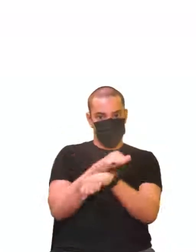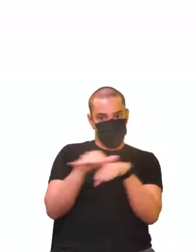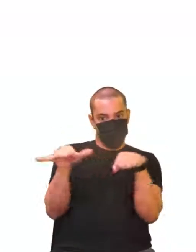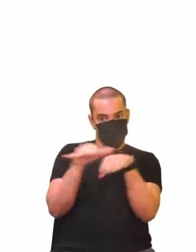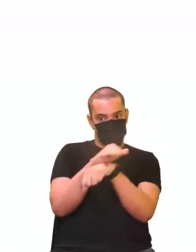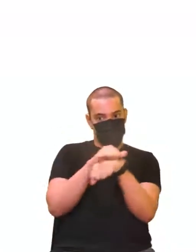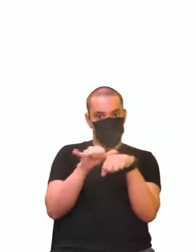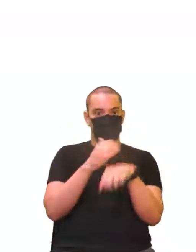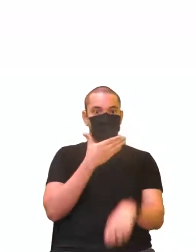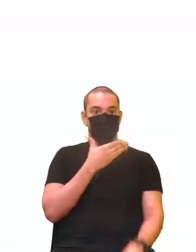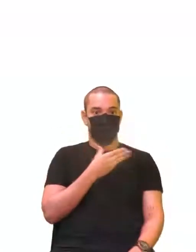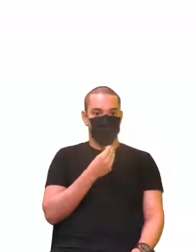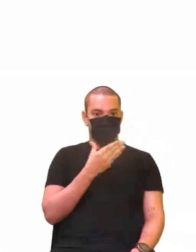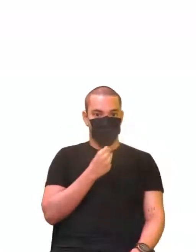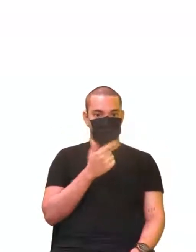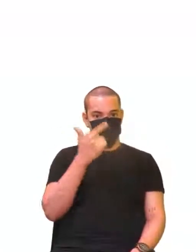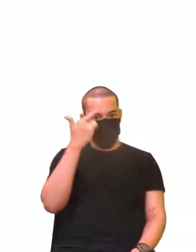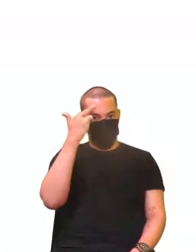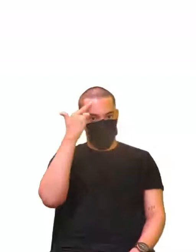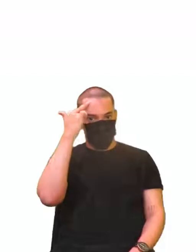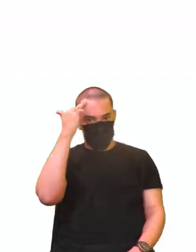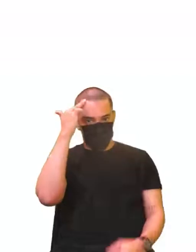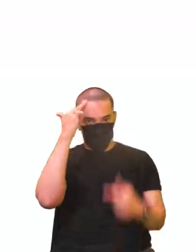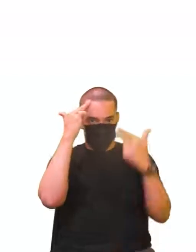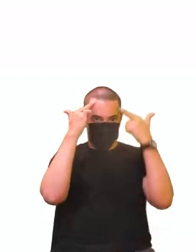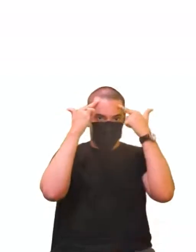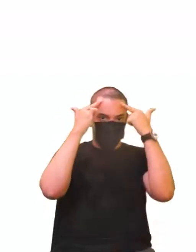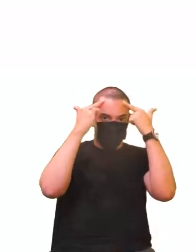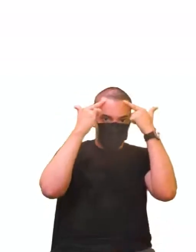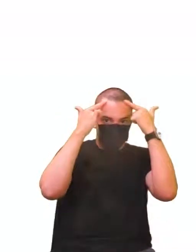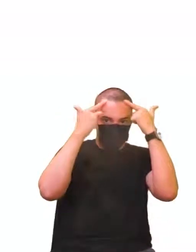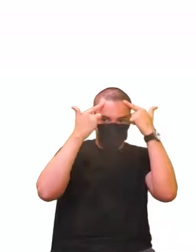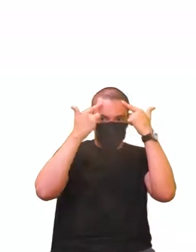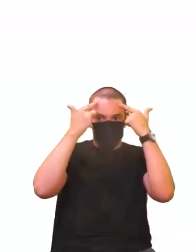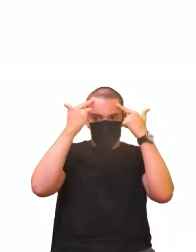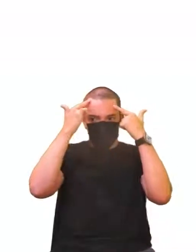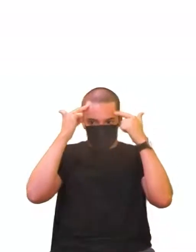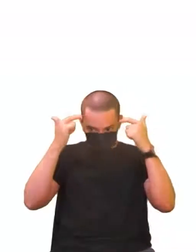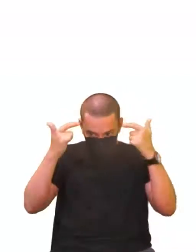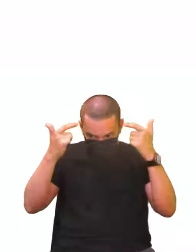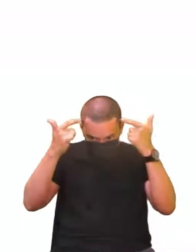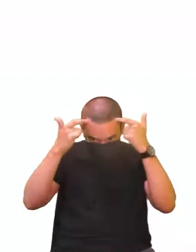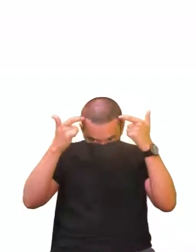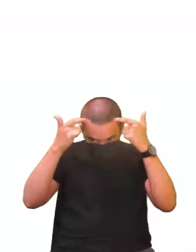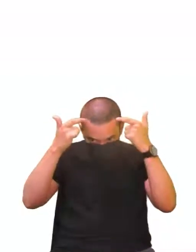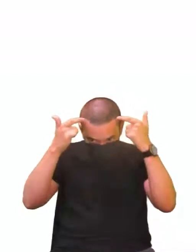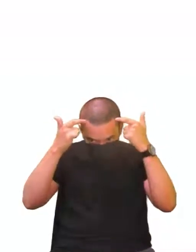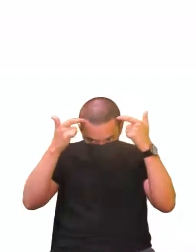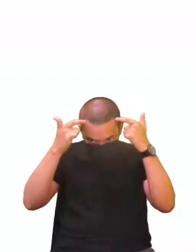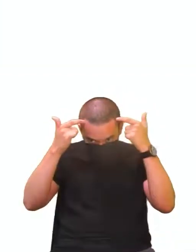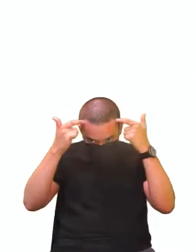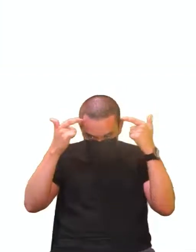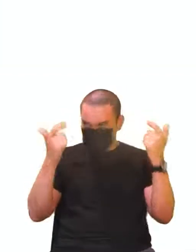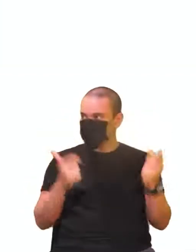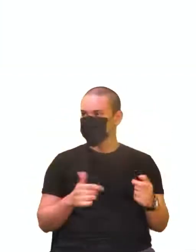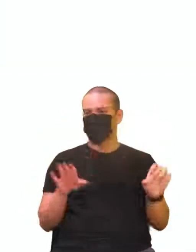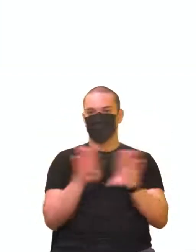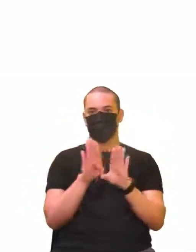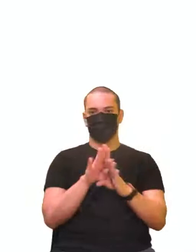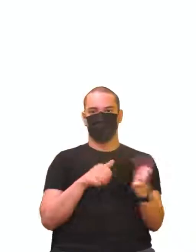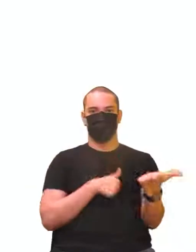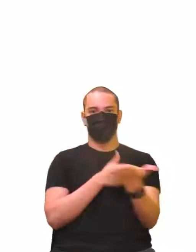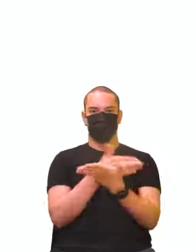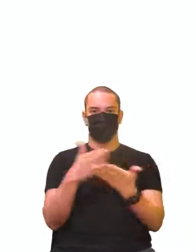assim, no homem, e ele já vai percebendo, né? Essas entradinhas começam a surgir, vai se aprofundando, e aí começa